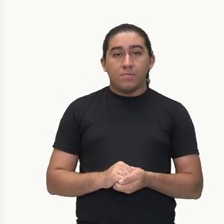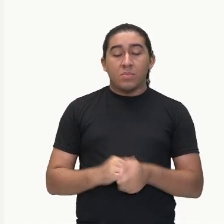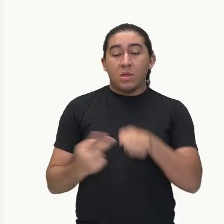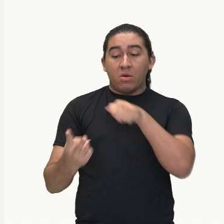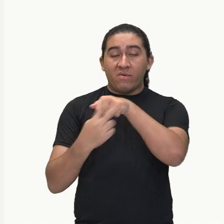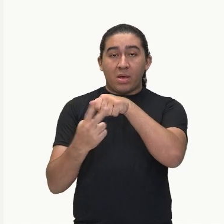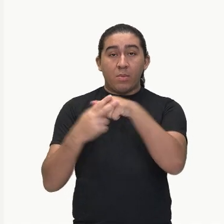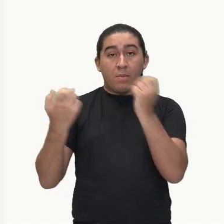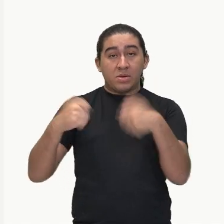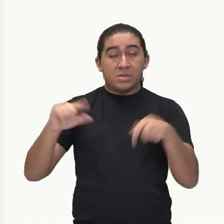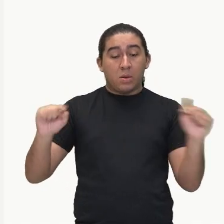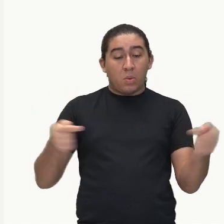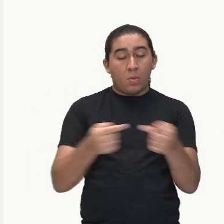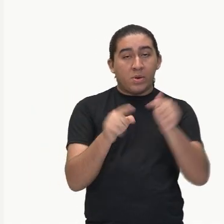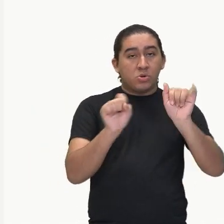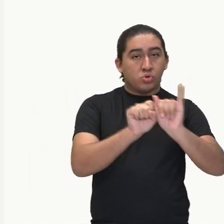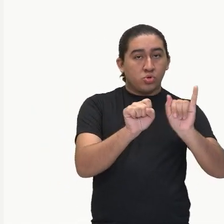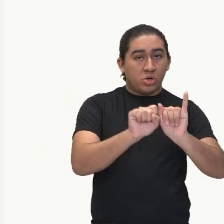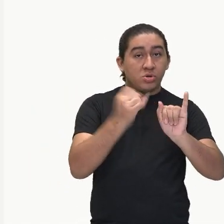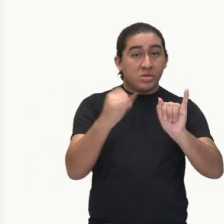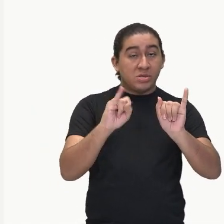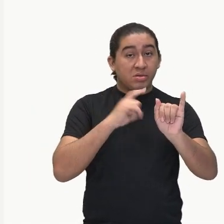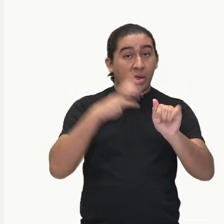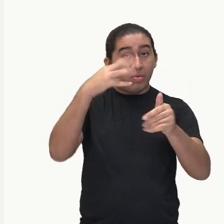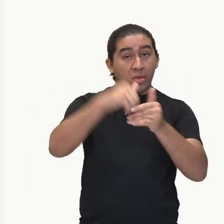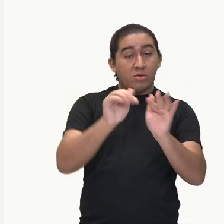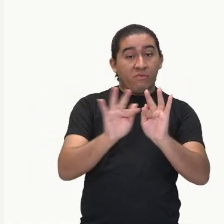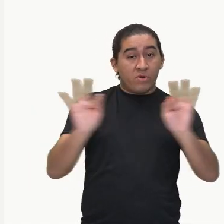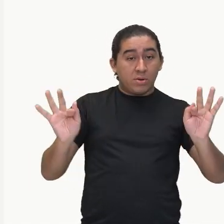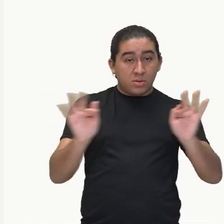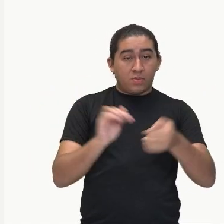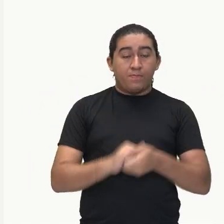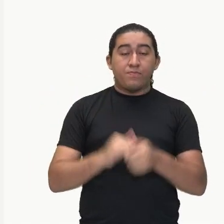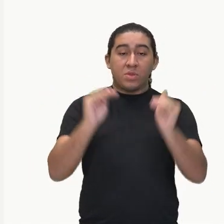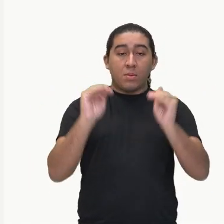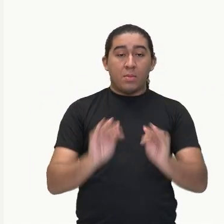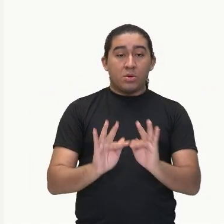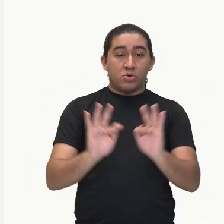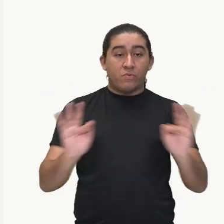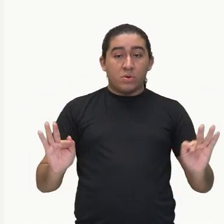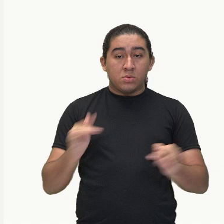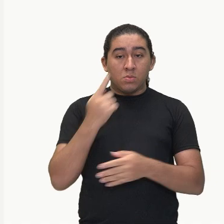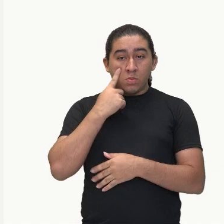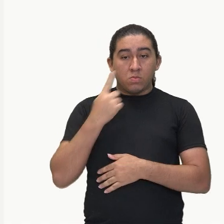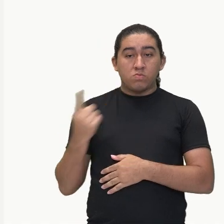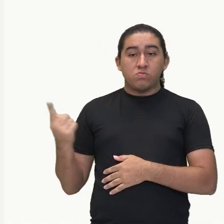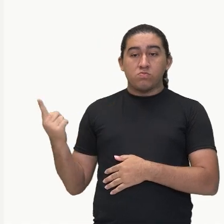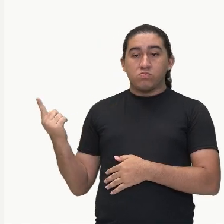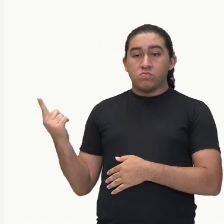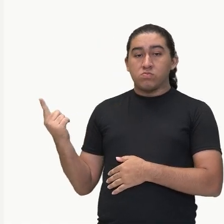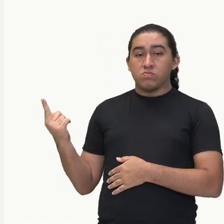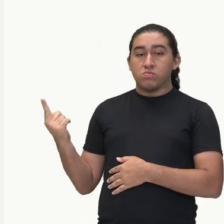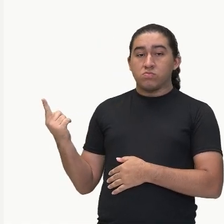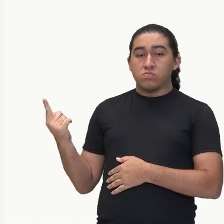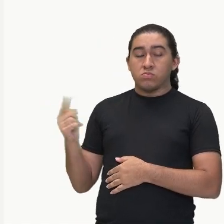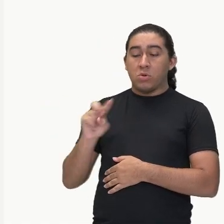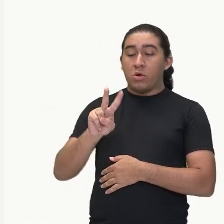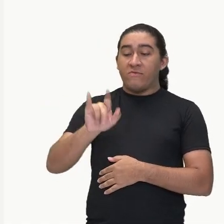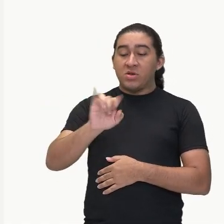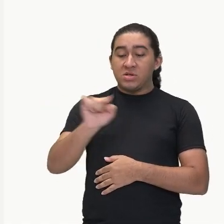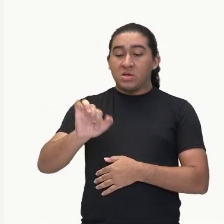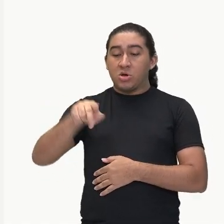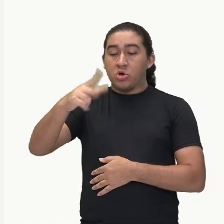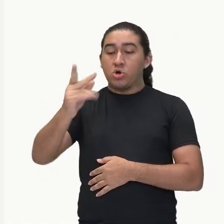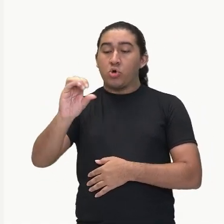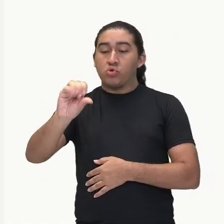com o sujeito, certo? Ouvi os vizinhos chamarem. Vizinhos está no plural. Então, quem chama